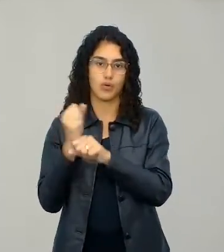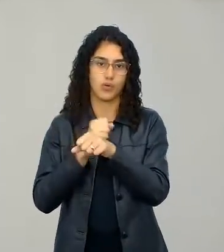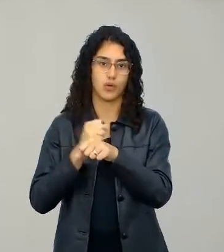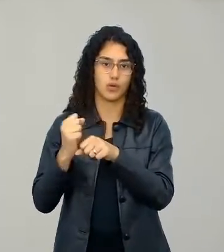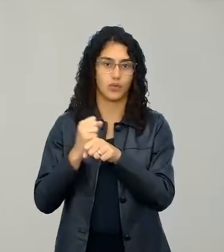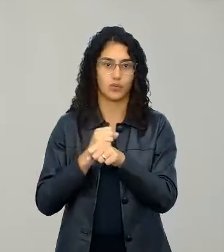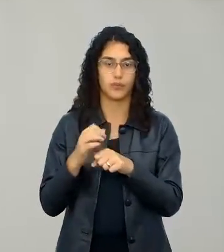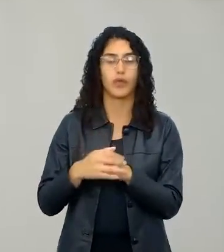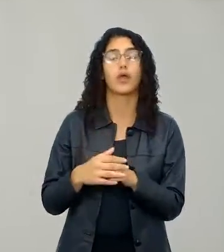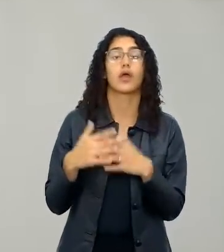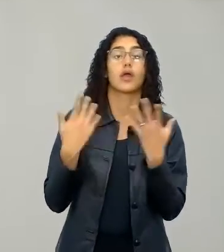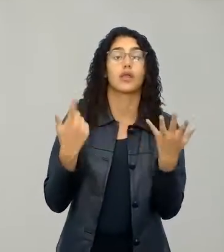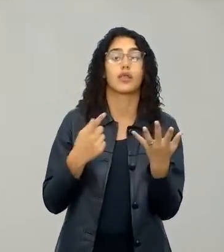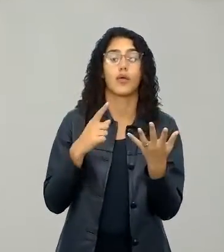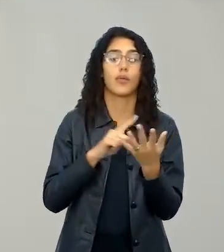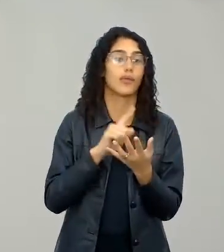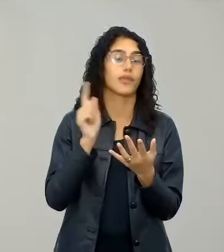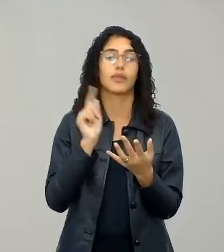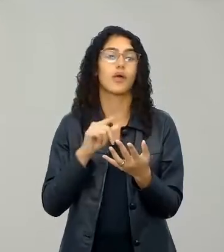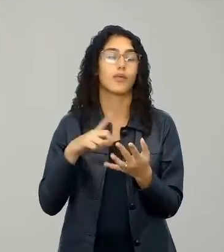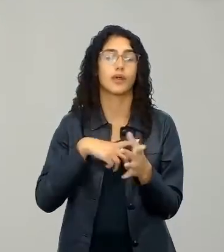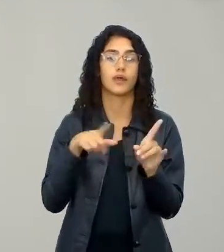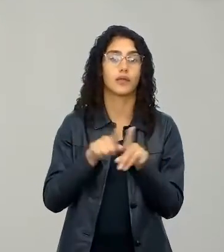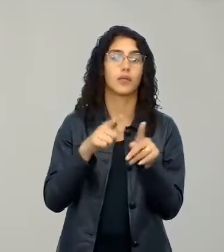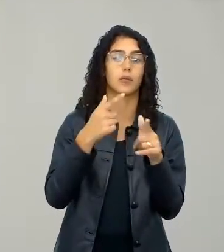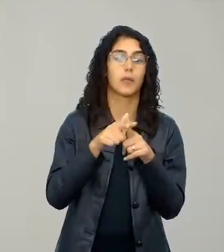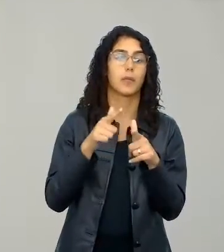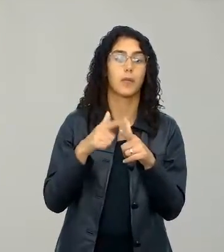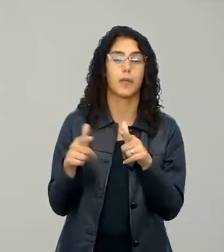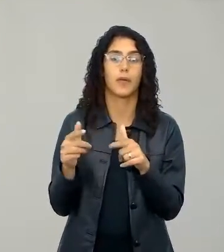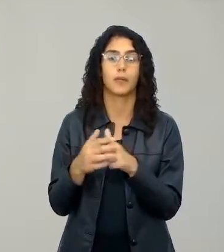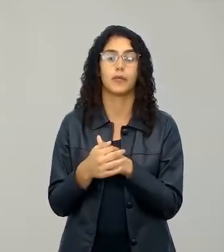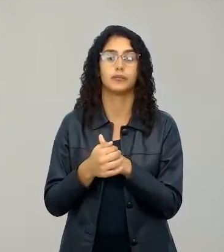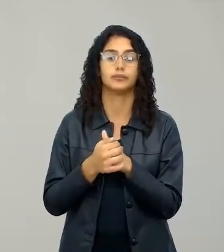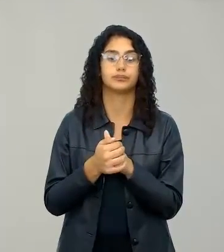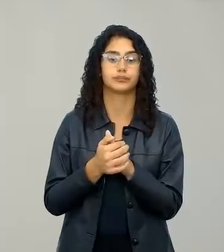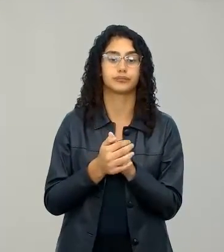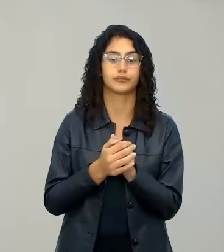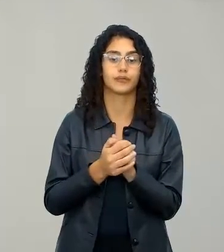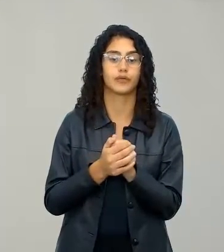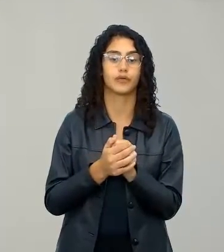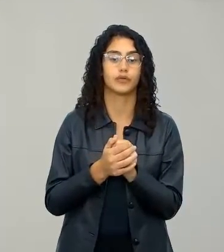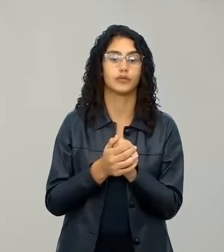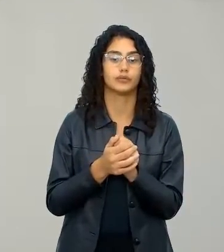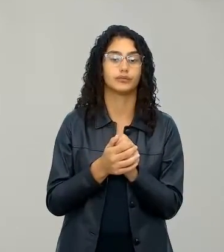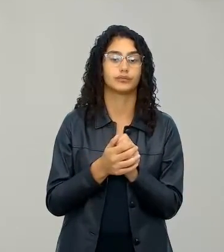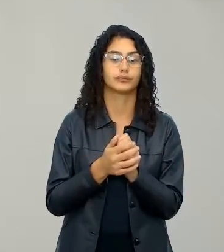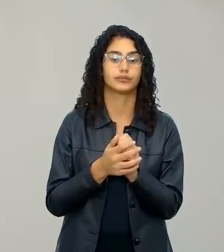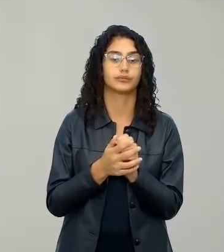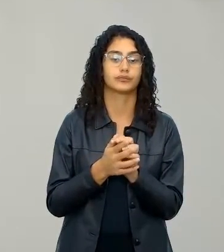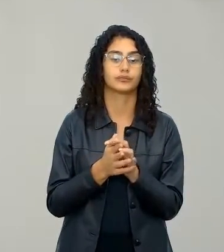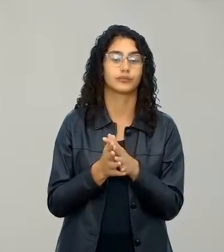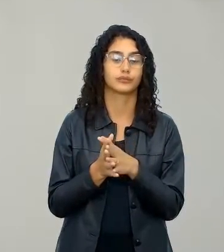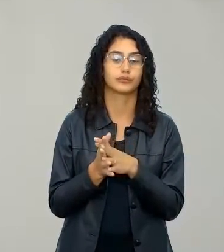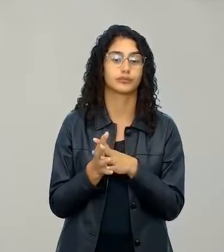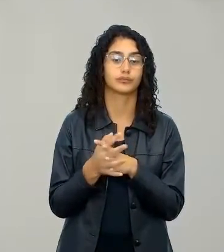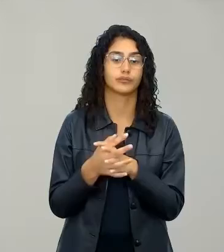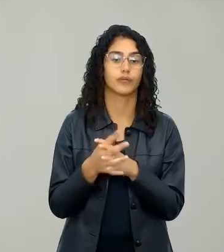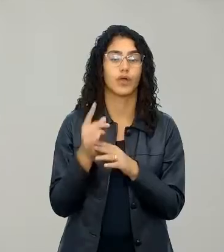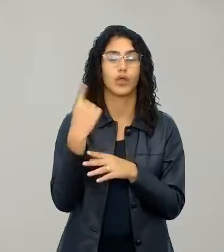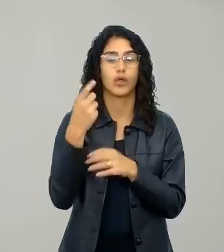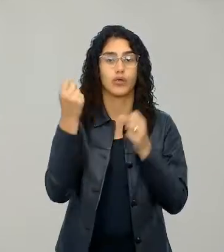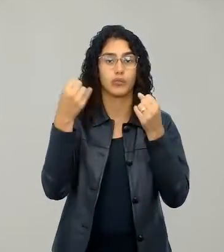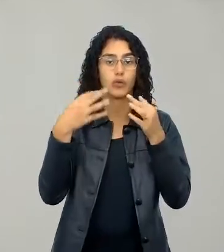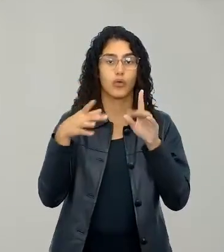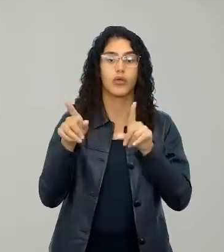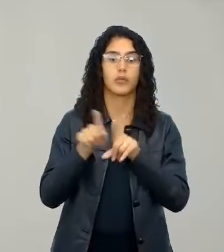1914. Por isso que ele não retira lá aquelas substâncias dos fármacos, né, que a gente comentou